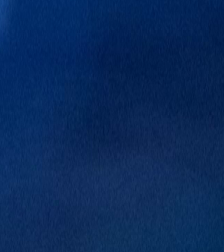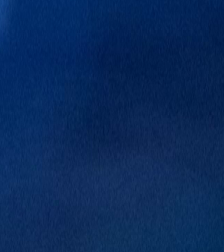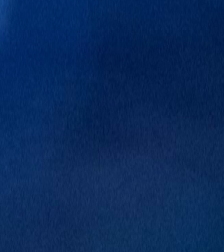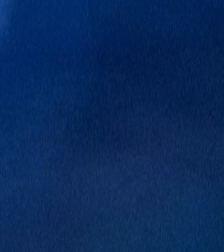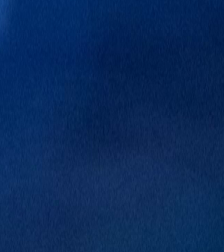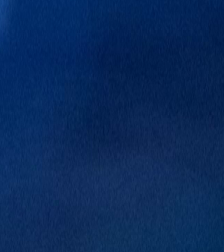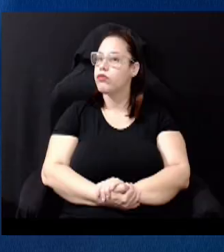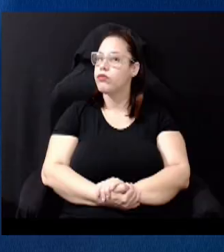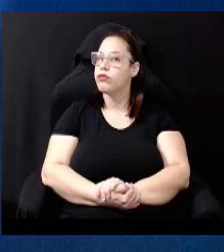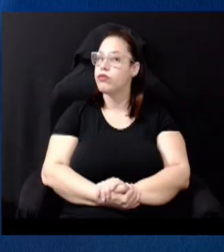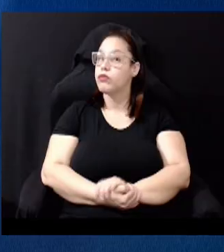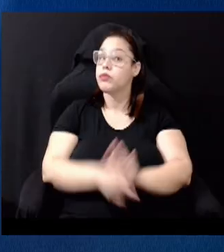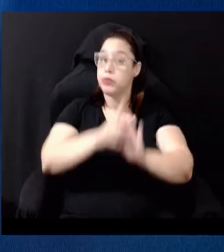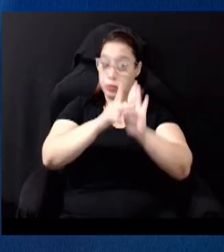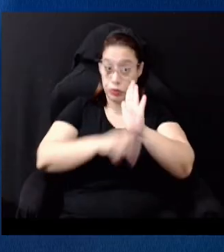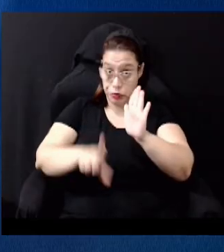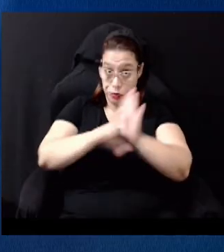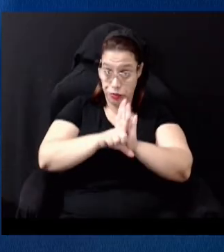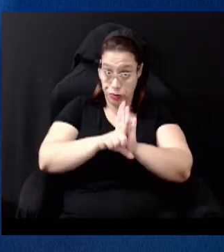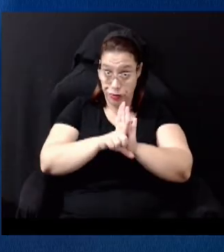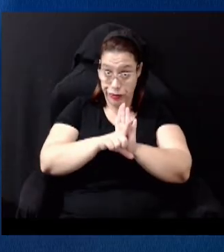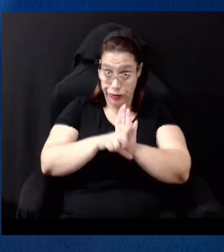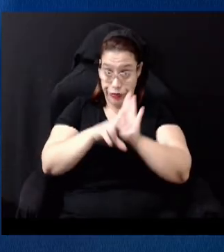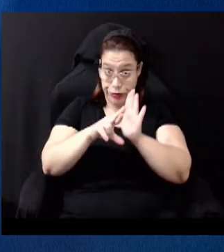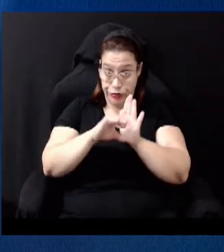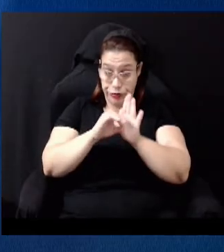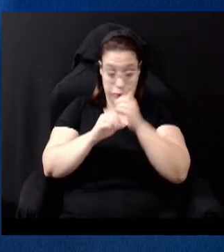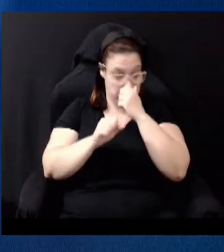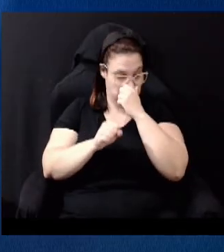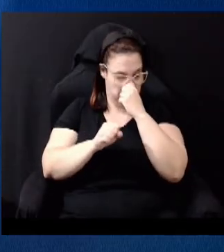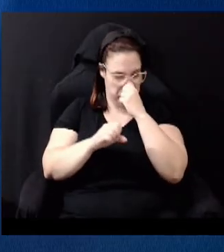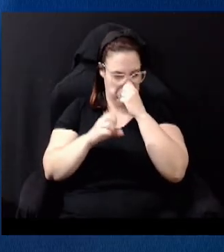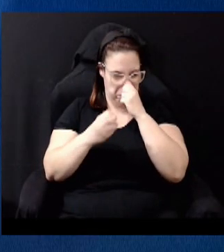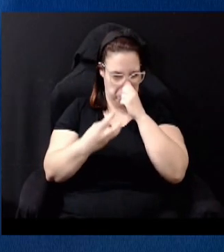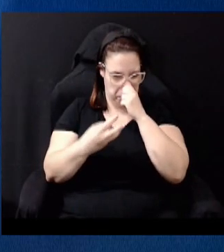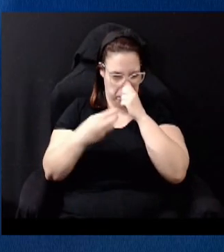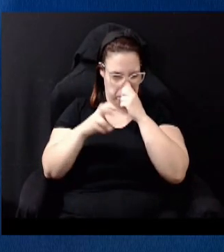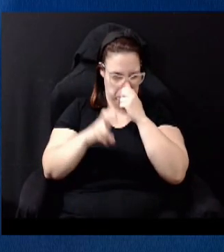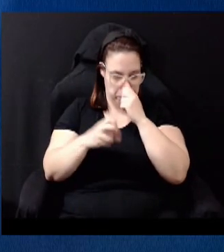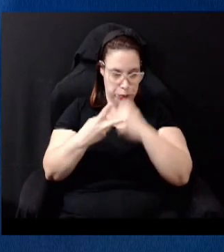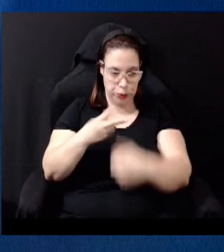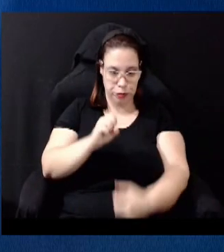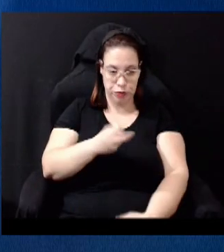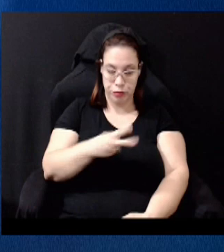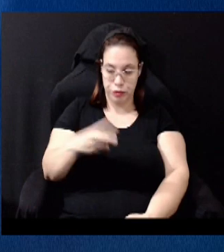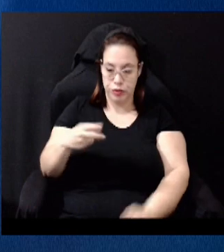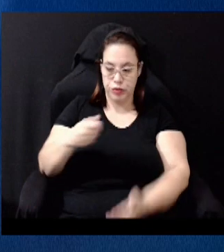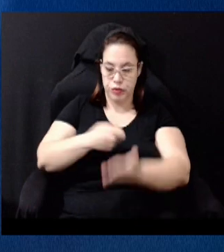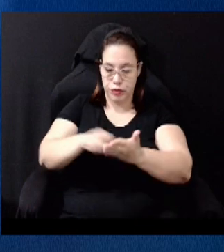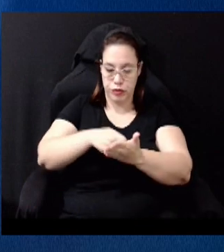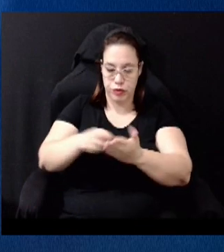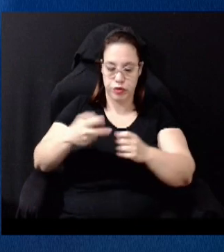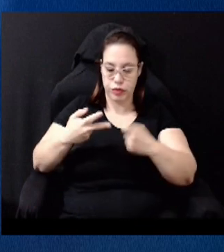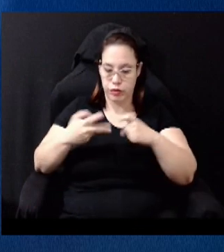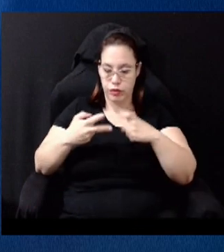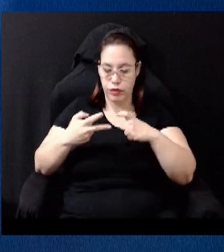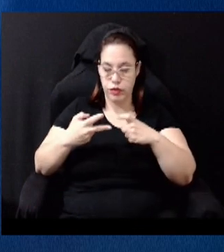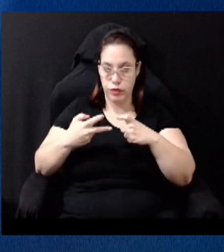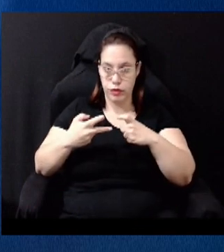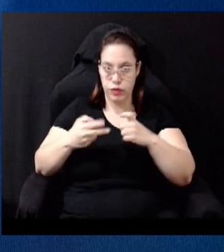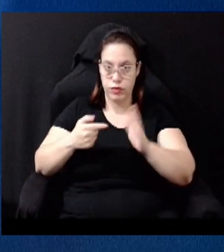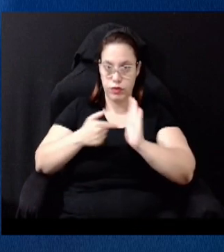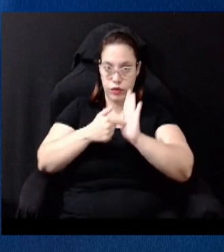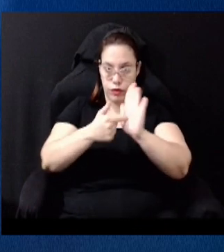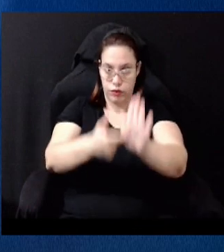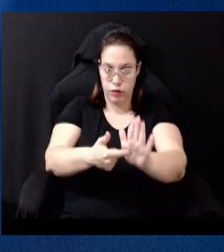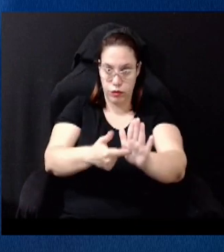O projeto de lei ordinária 235 de 2022, de autoria do Executivo, que instituiu o programa